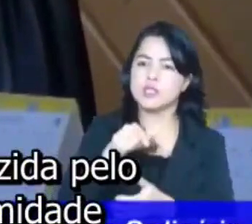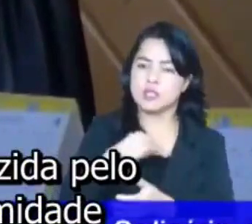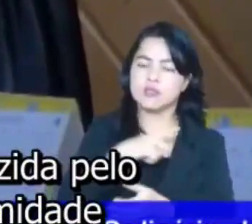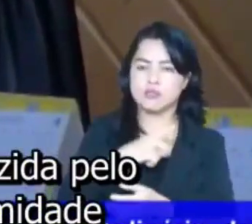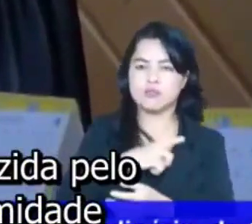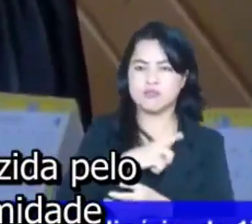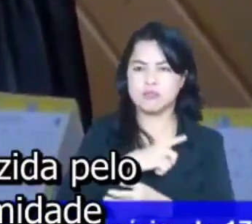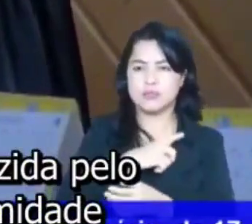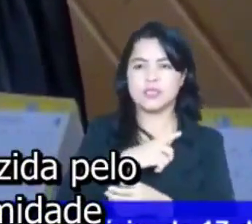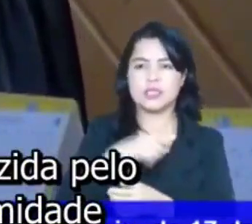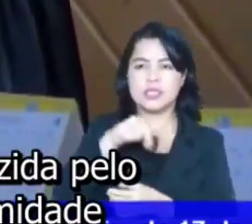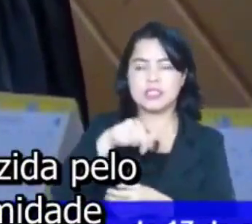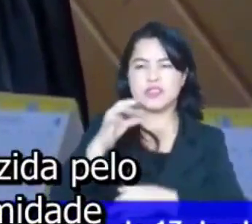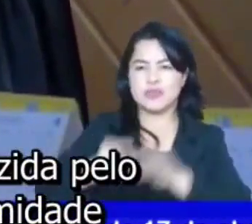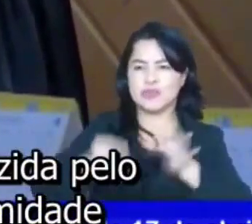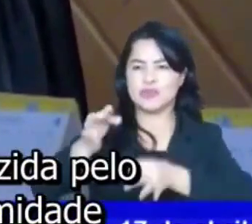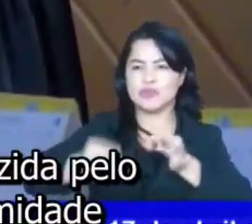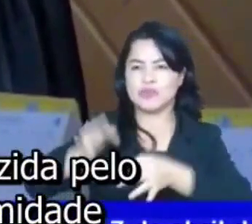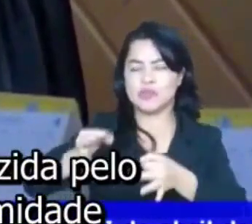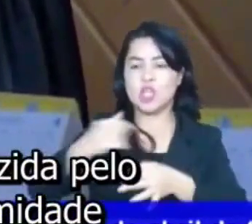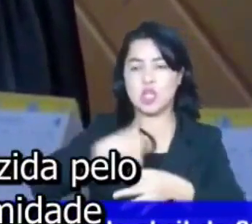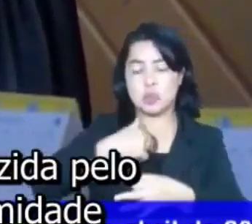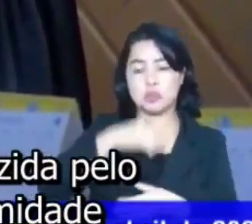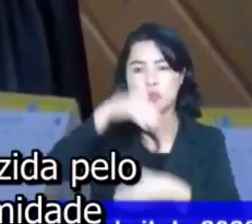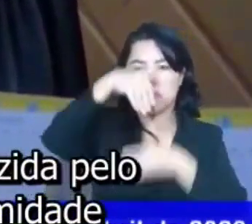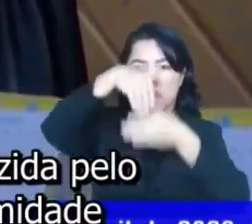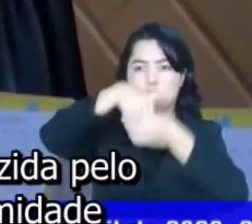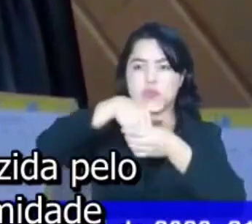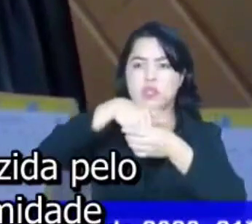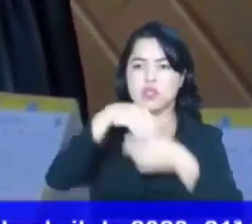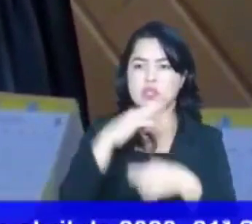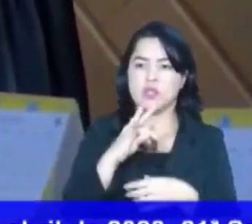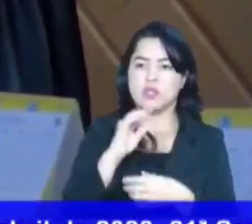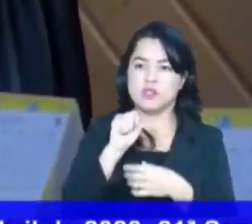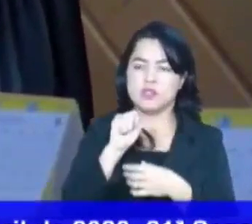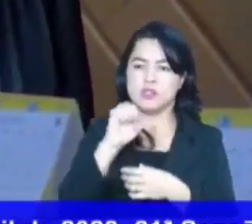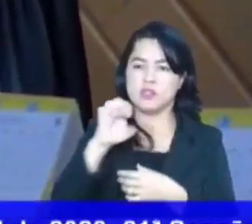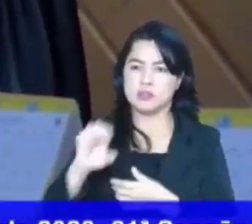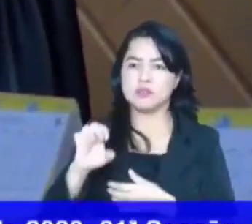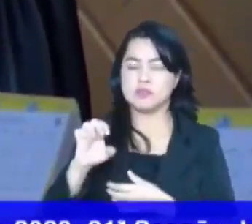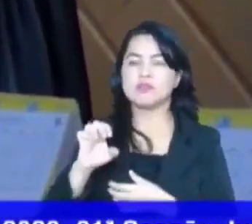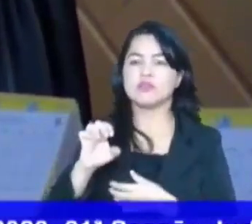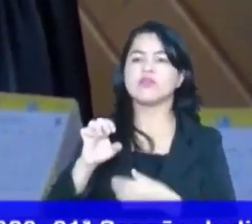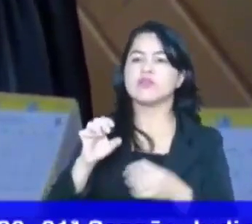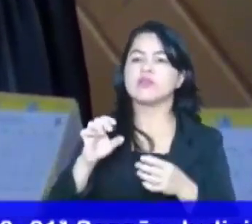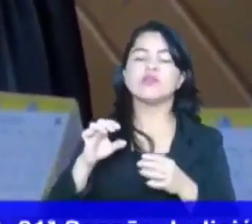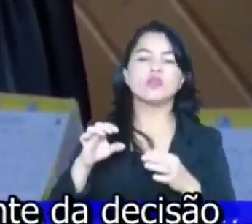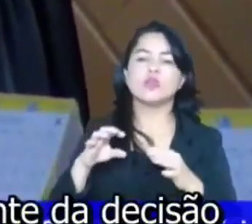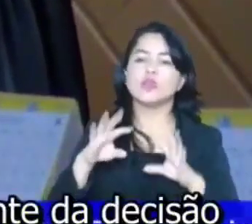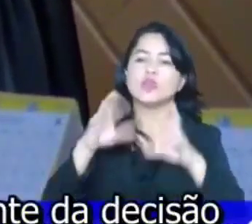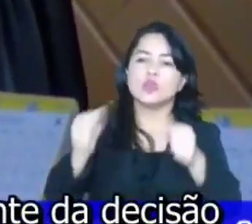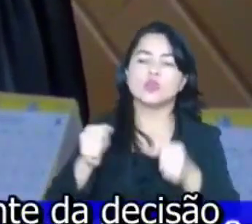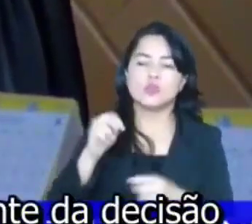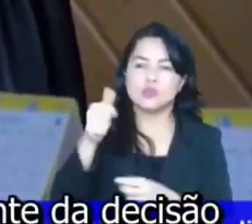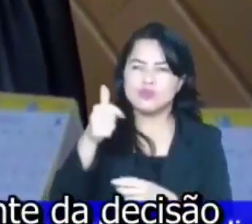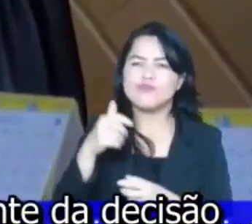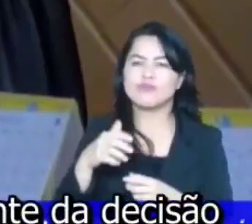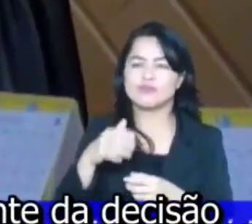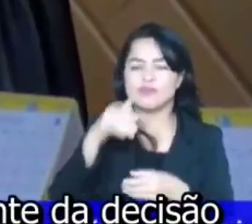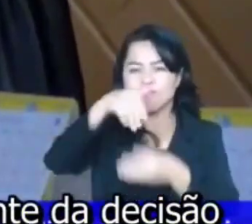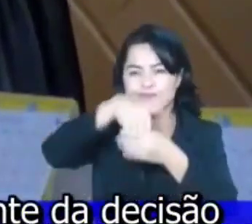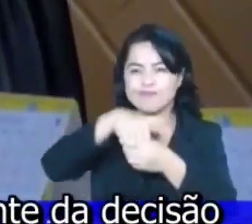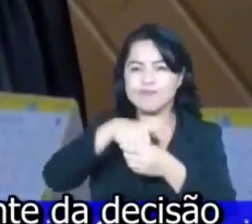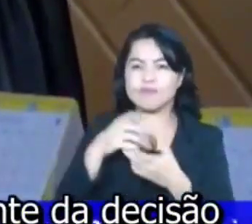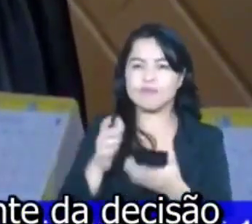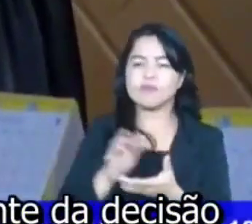pelo tribunal. Eu destaco no meu voto que o TSE, por unanimidade, chancelou essa posição